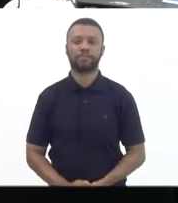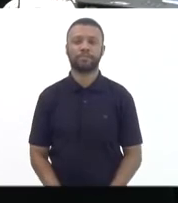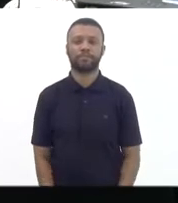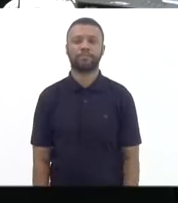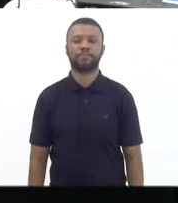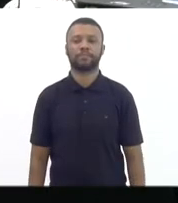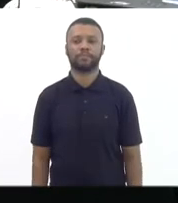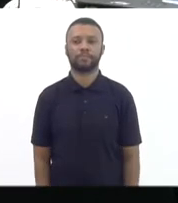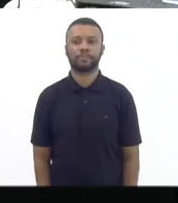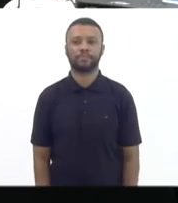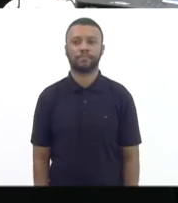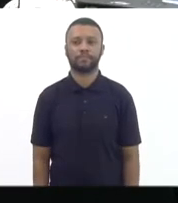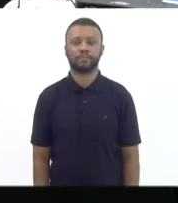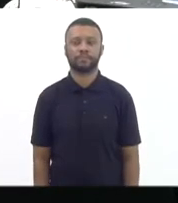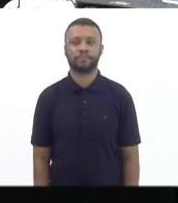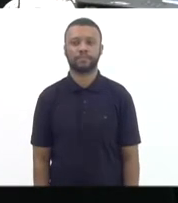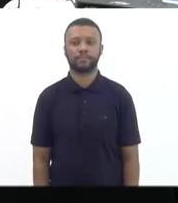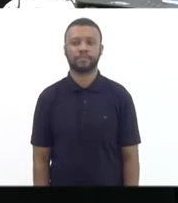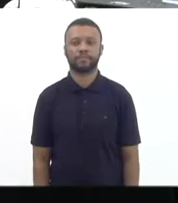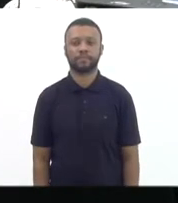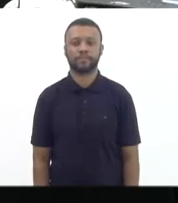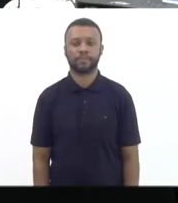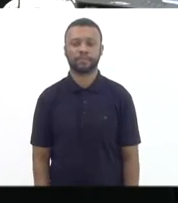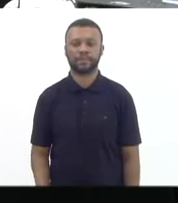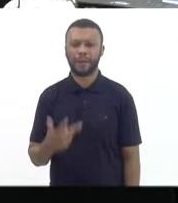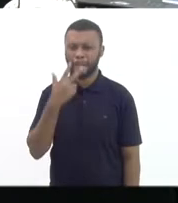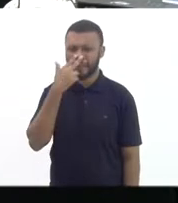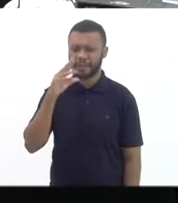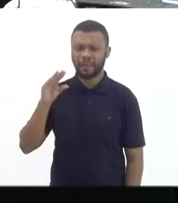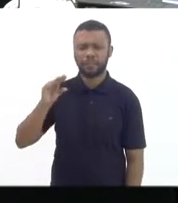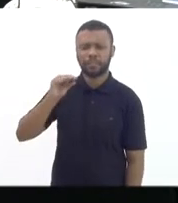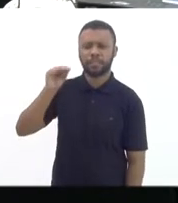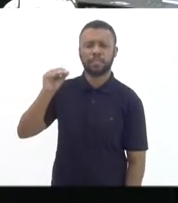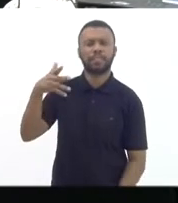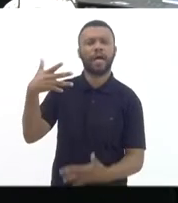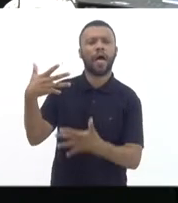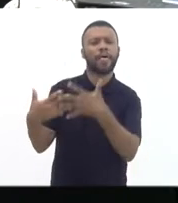peraí. É, deve estar abaixo, você não deve estar vendo a tela, Mick. Joga a tela para baixo para ver se está.